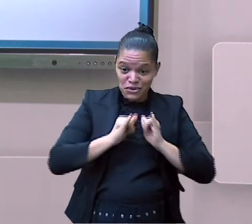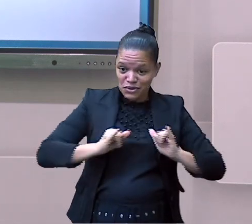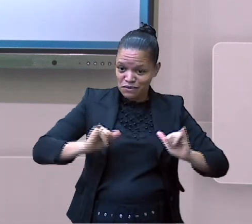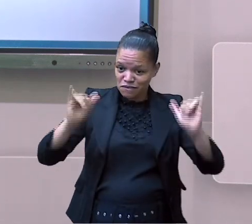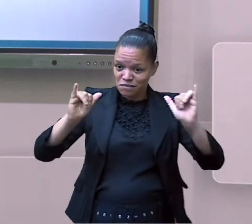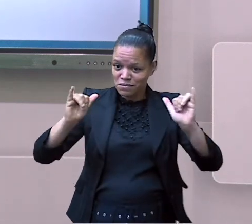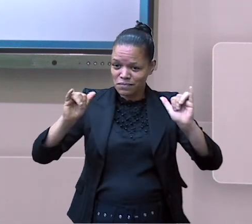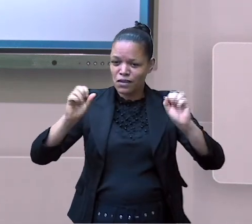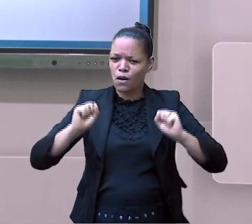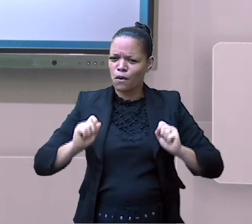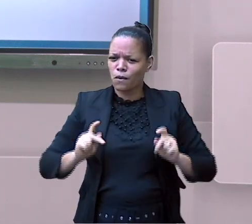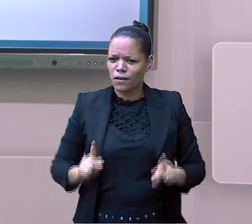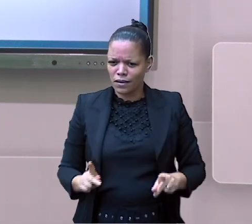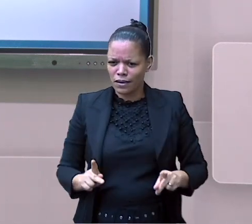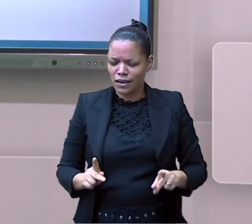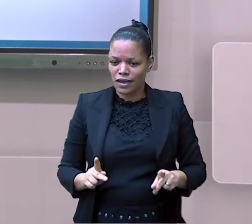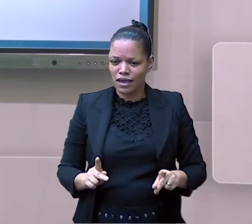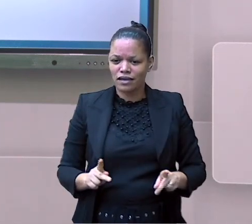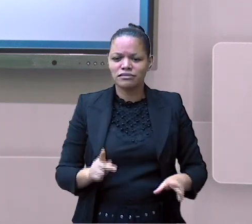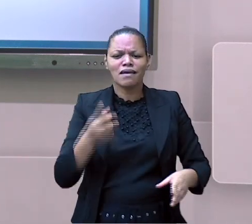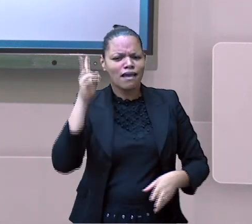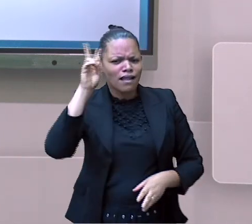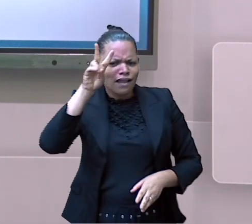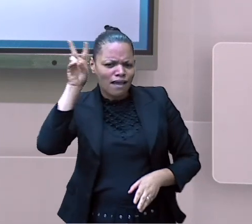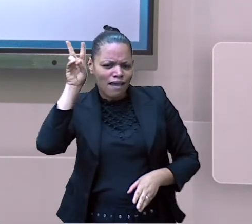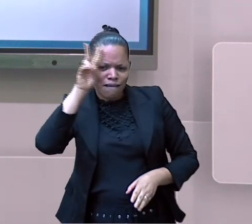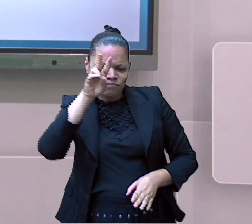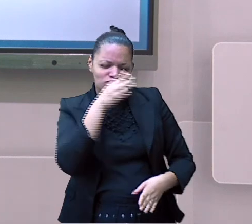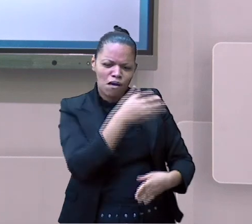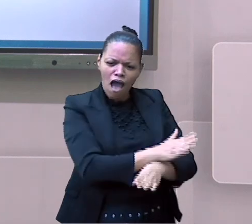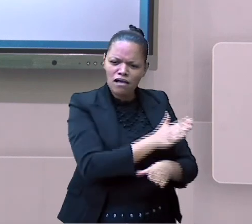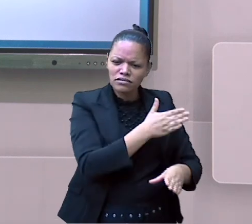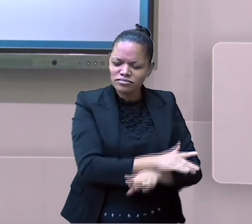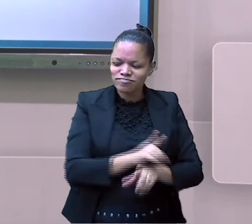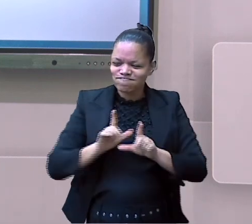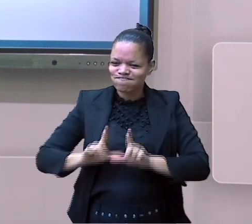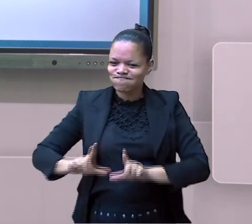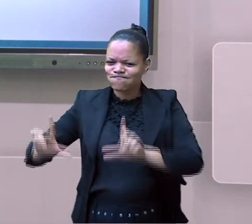textos excelentes. E para acessar a plataforma